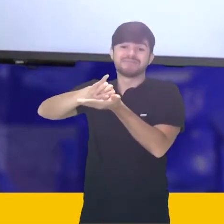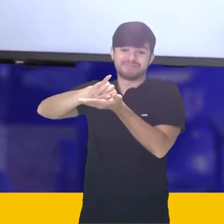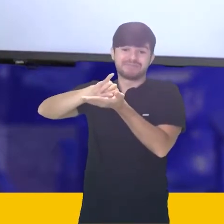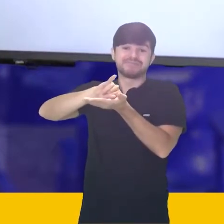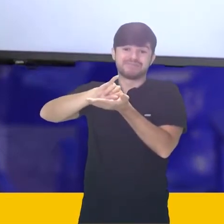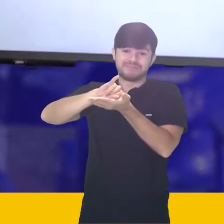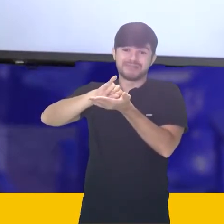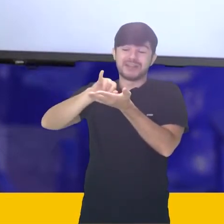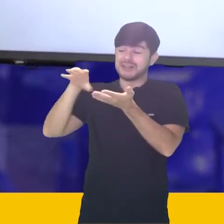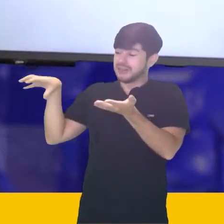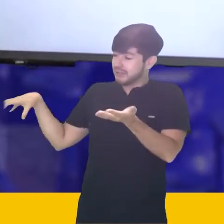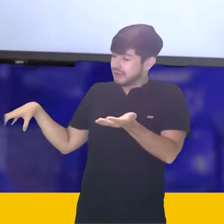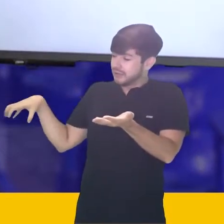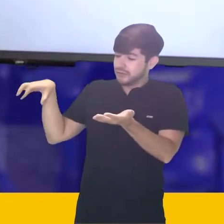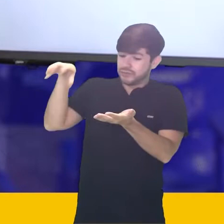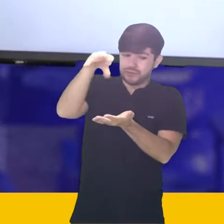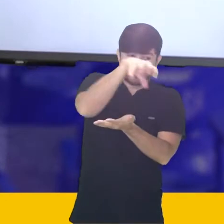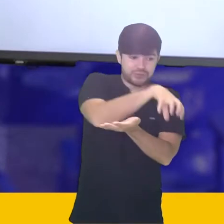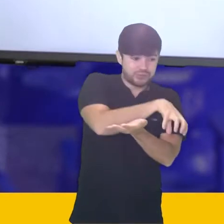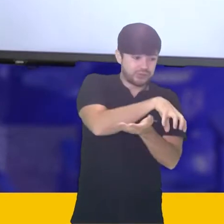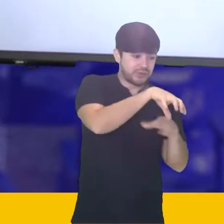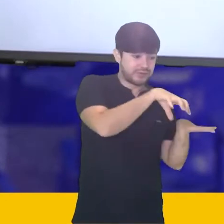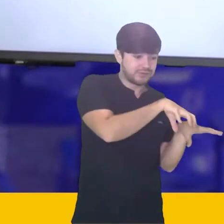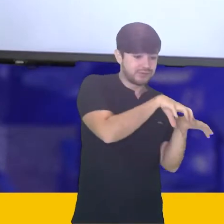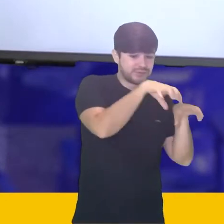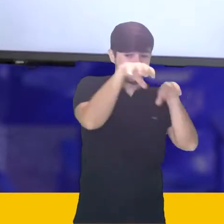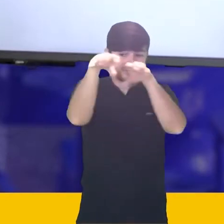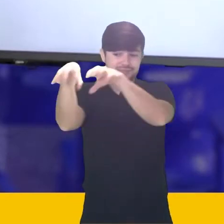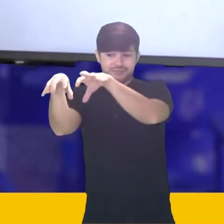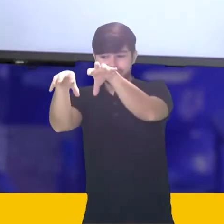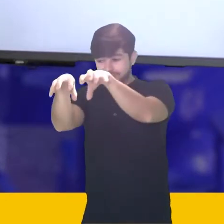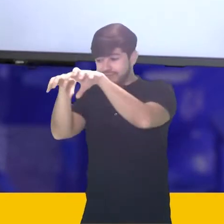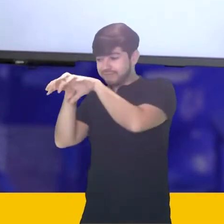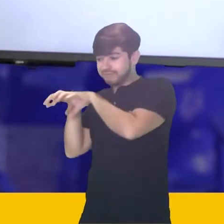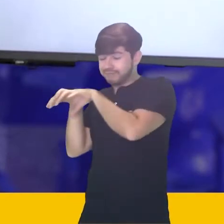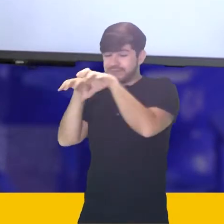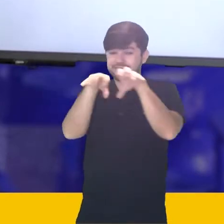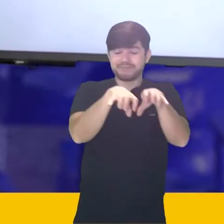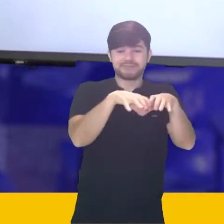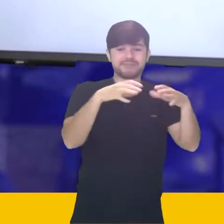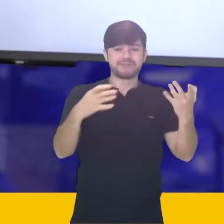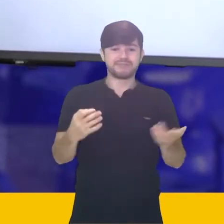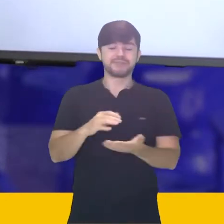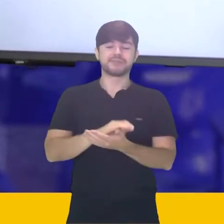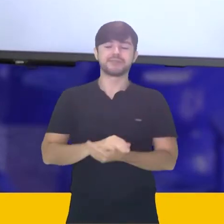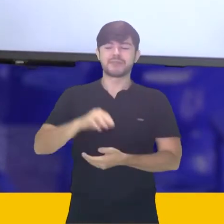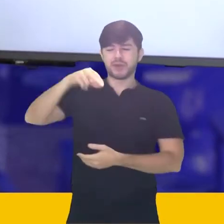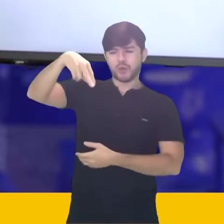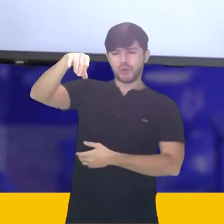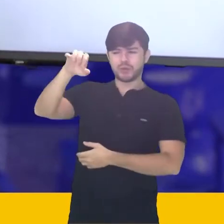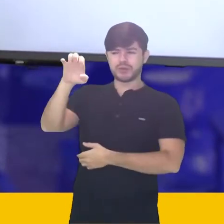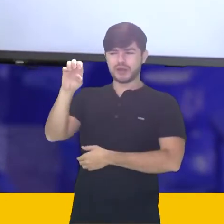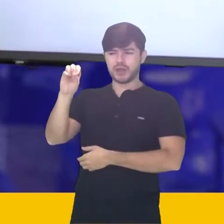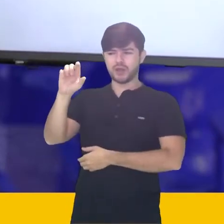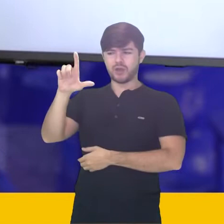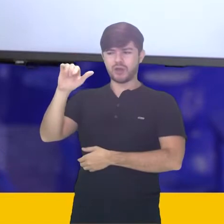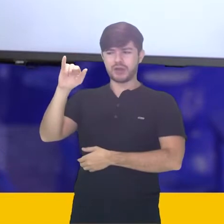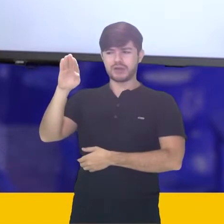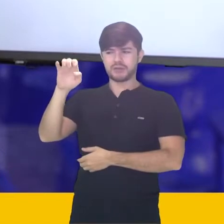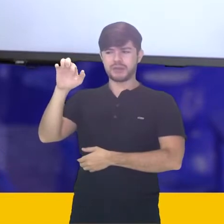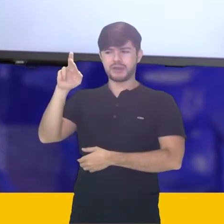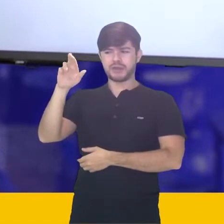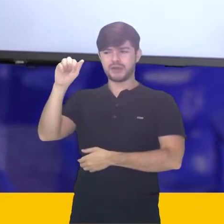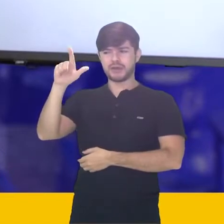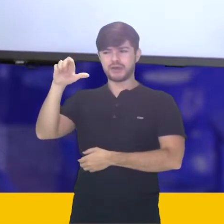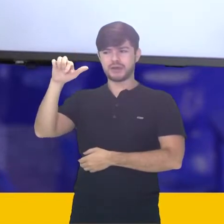de trazer essa mercadoria para dentro desse território. Então, o que o neoliberalismo pensa? Que o